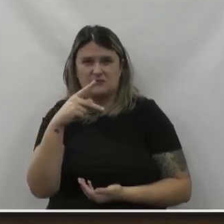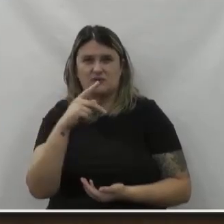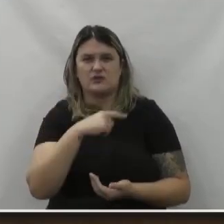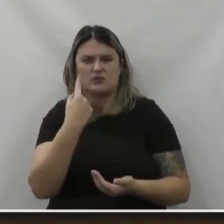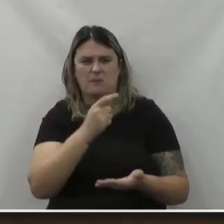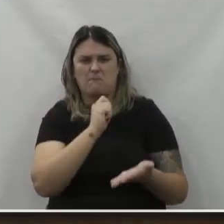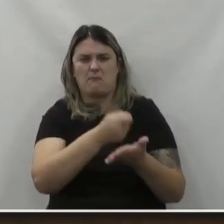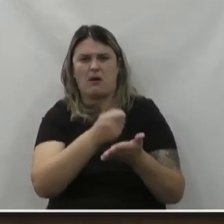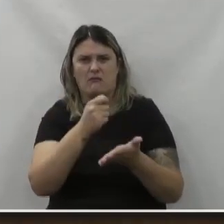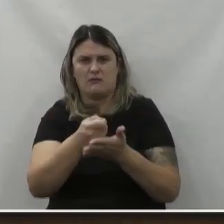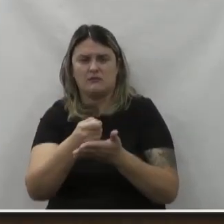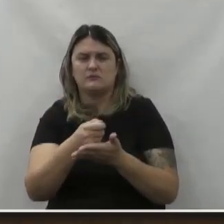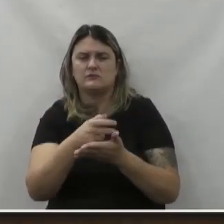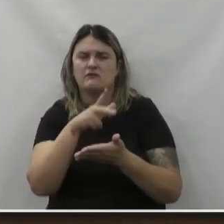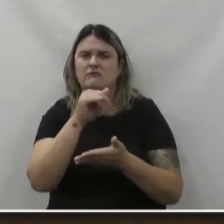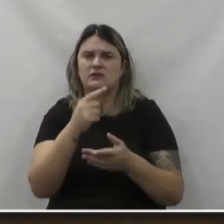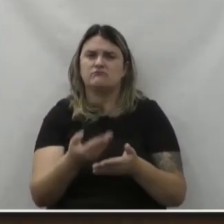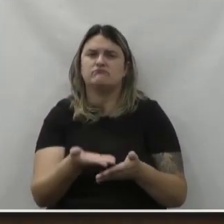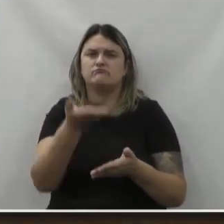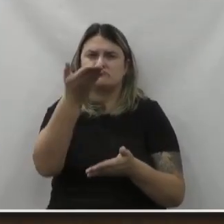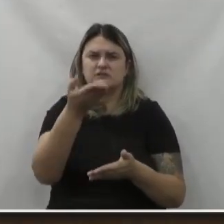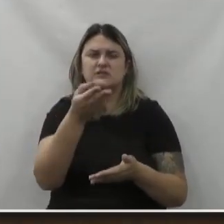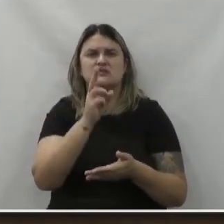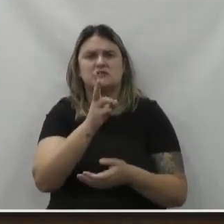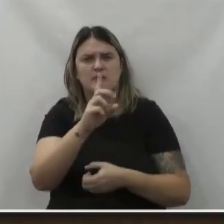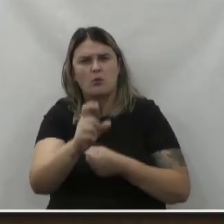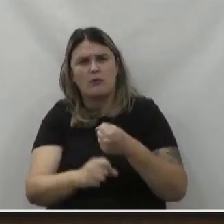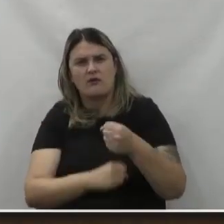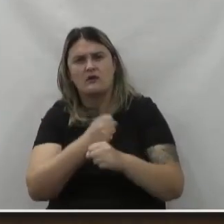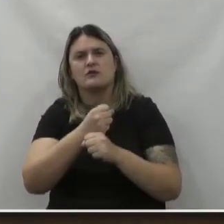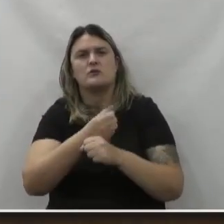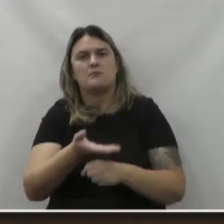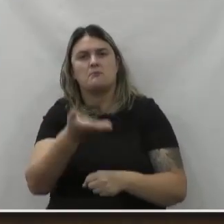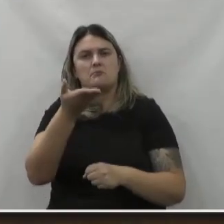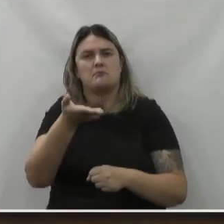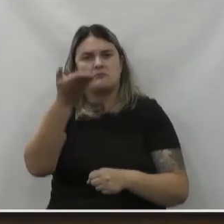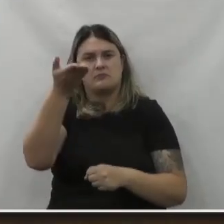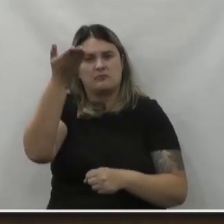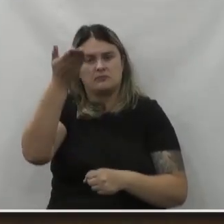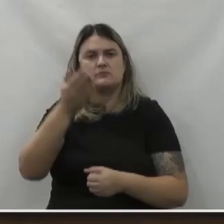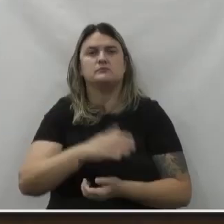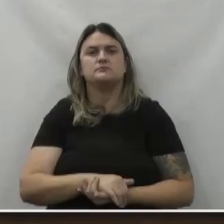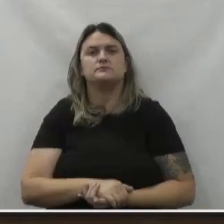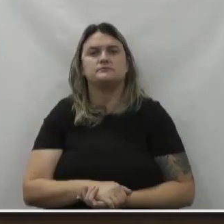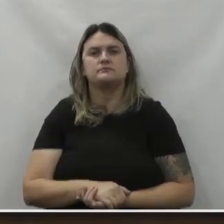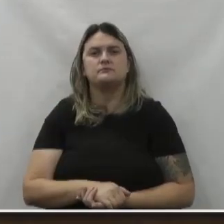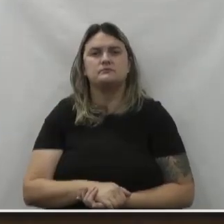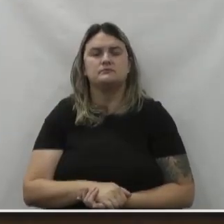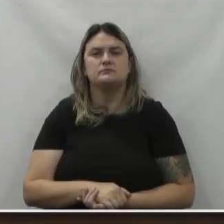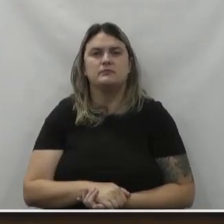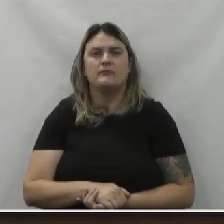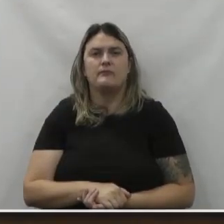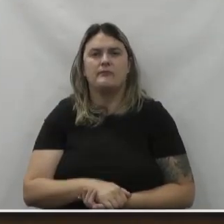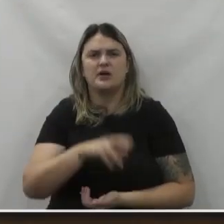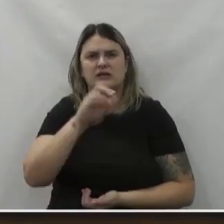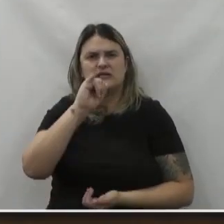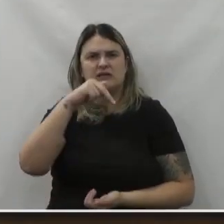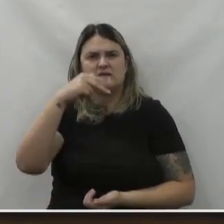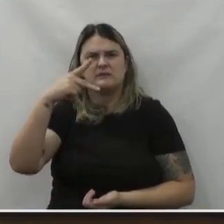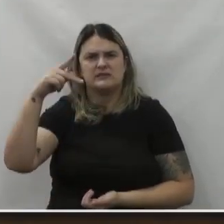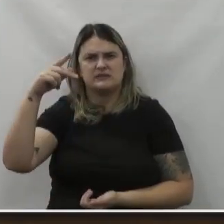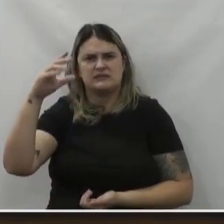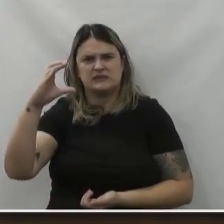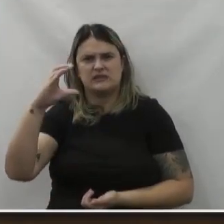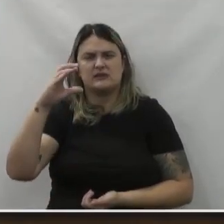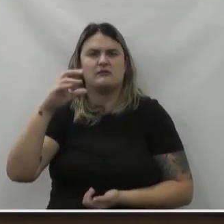custeio, isso aí ela vai ter aumento, todo ano ela vai ter aumento significativo, mas é o aumento do INPC, a